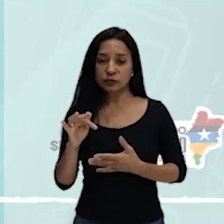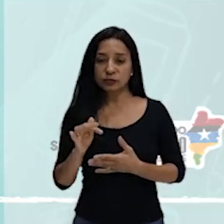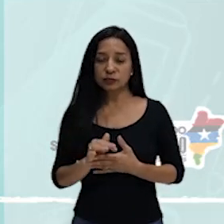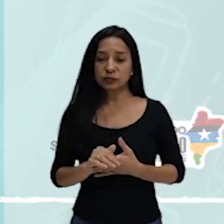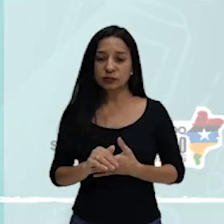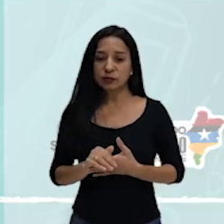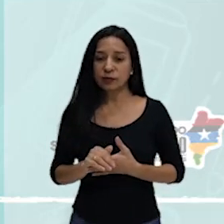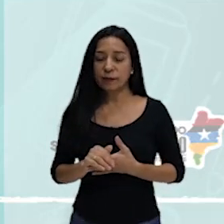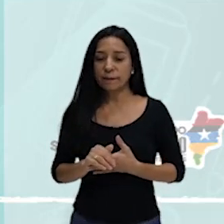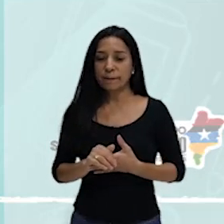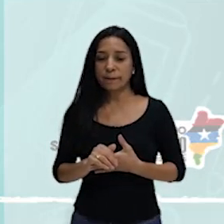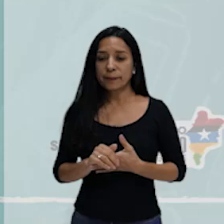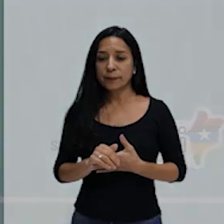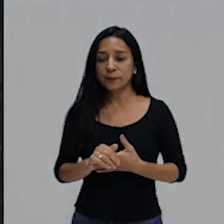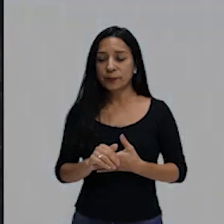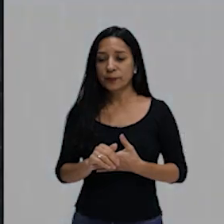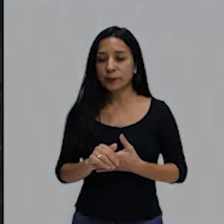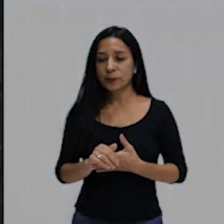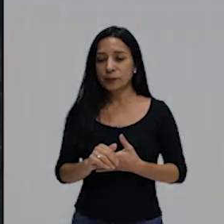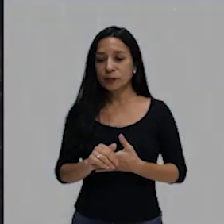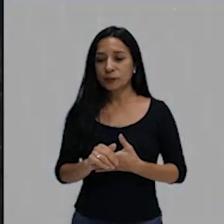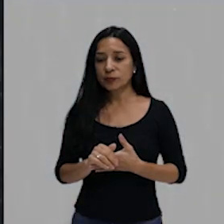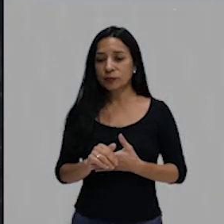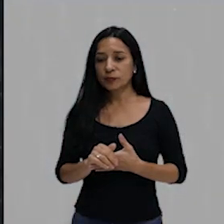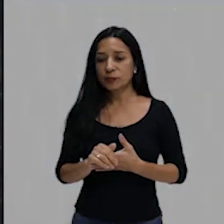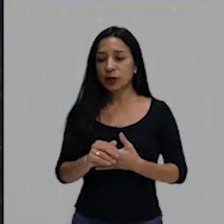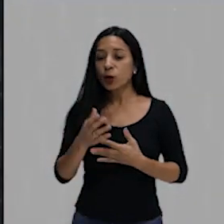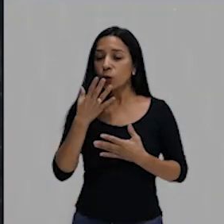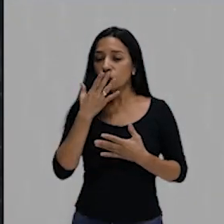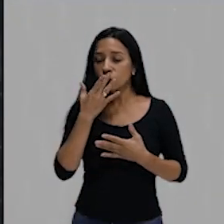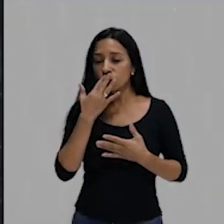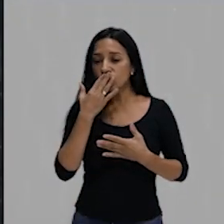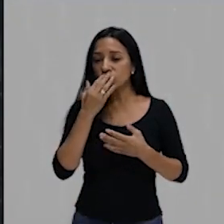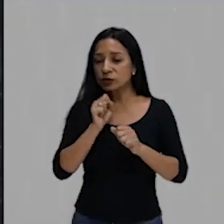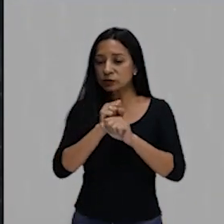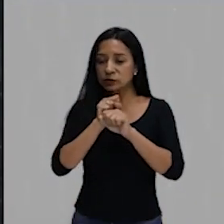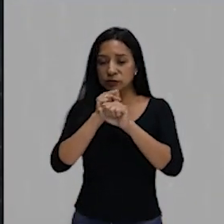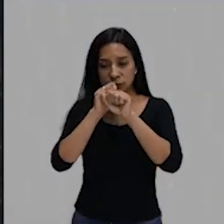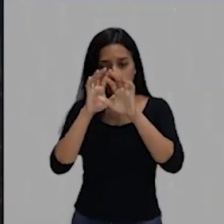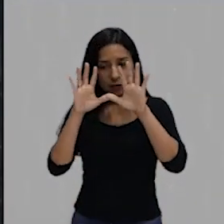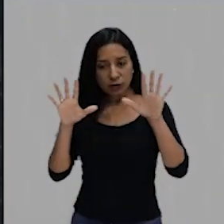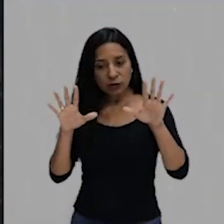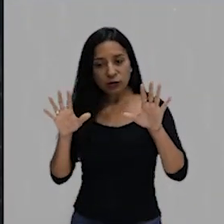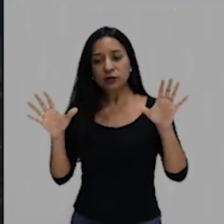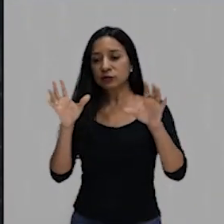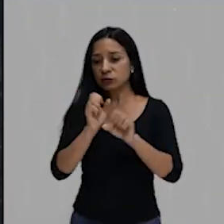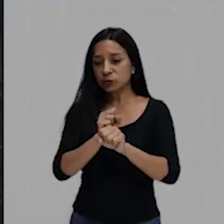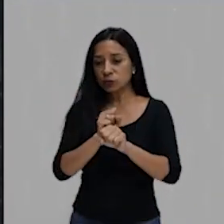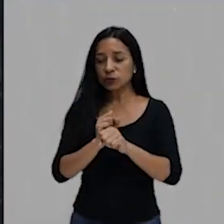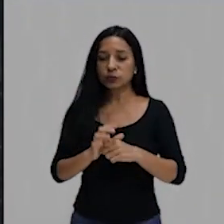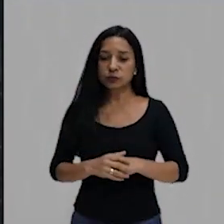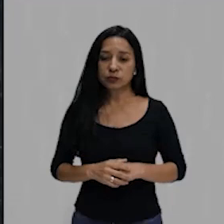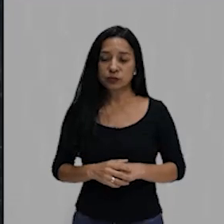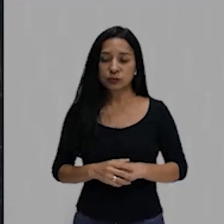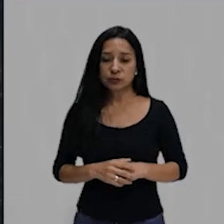de faixas claras e faixas escuras. E é o que vai caracterizar o feijão carioca,